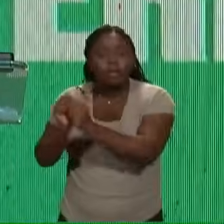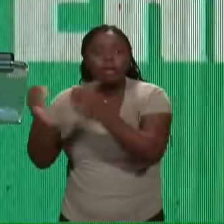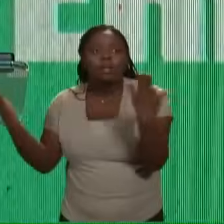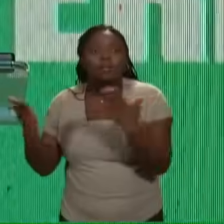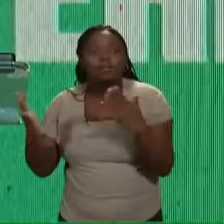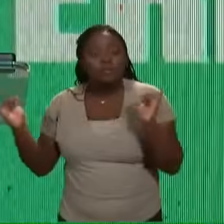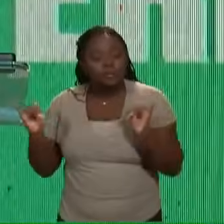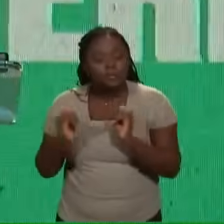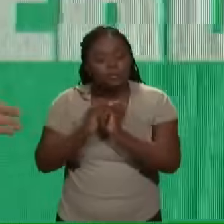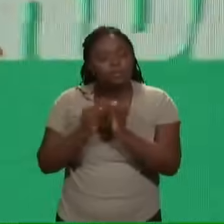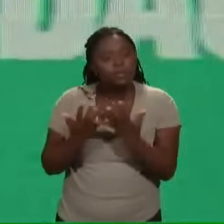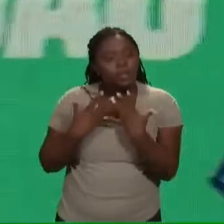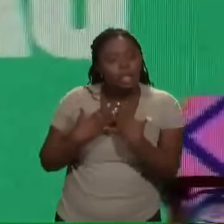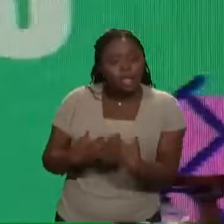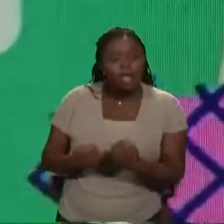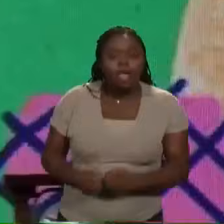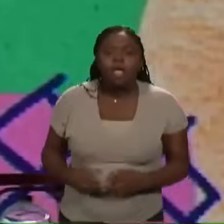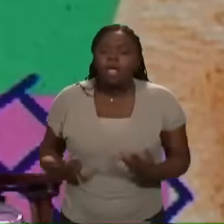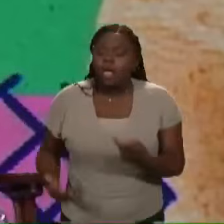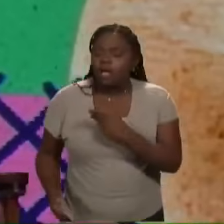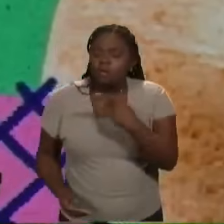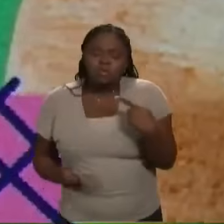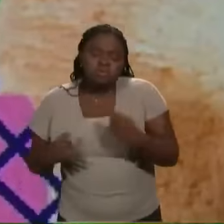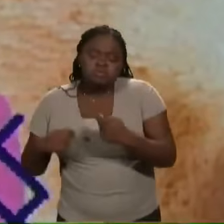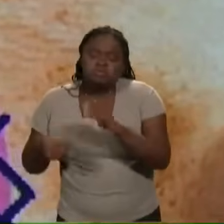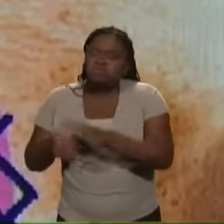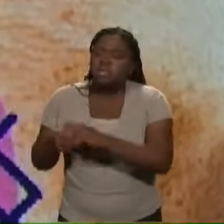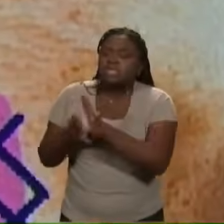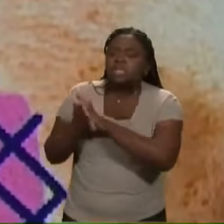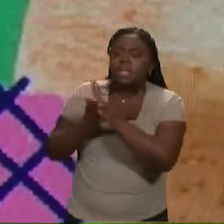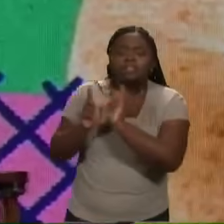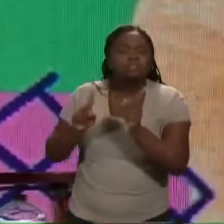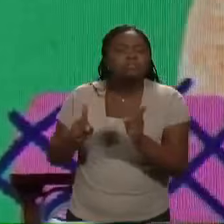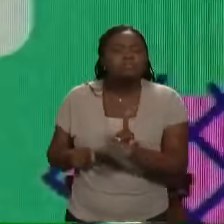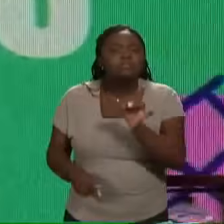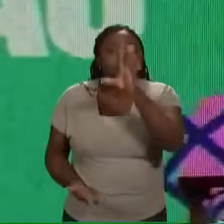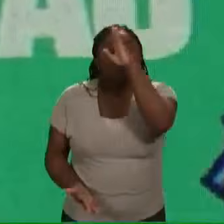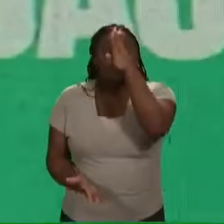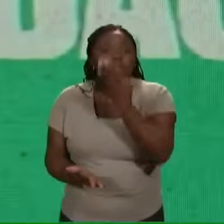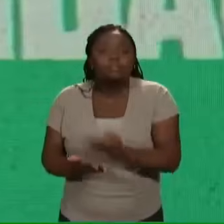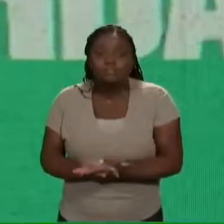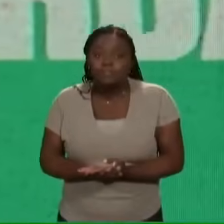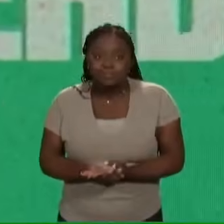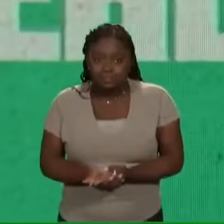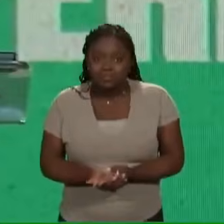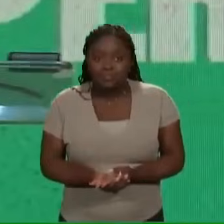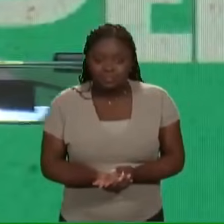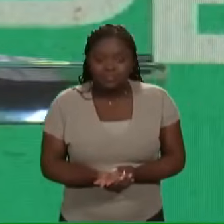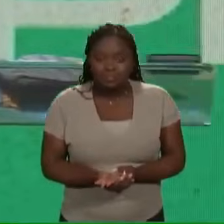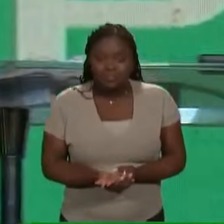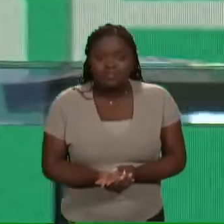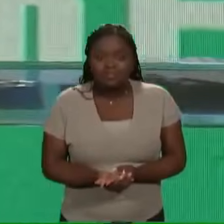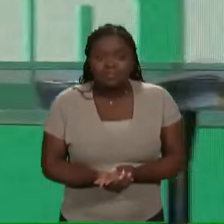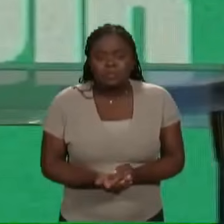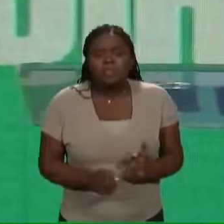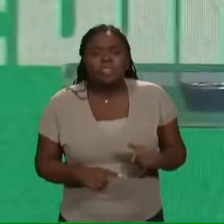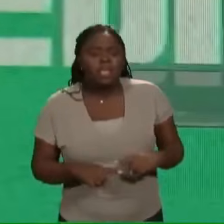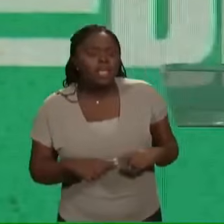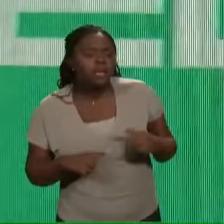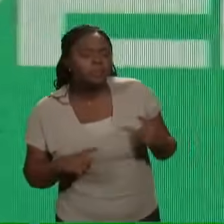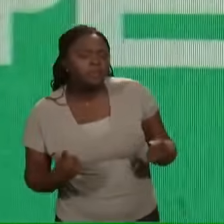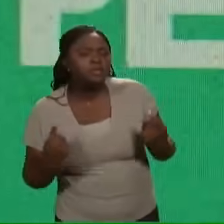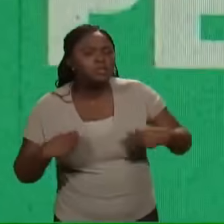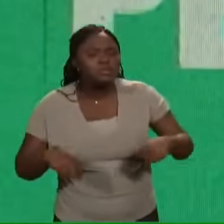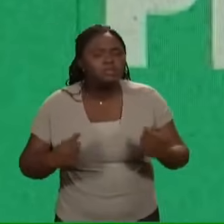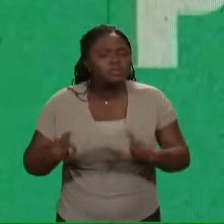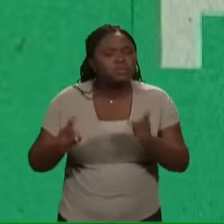perdoados. Ai, pastor, mas não tem que fazer mais nada. Não, não, crê, simplesmente crê. Ai, mas eu não tenho que subir as